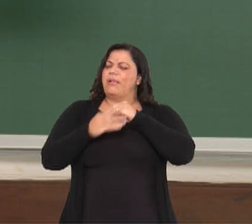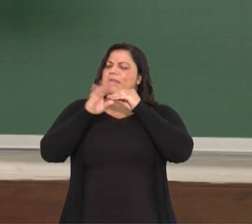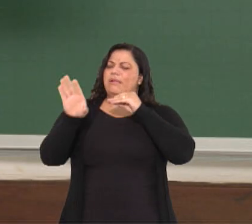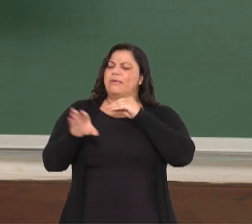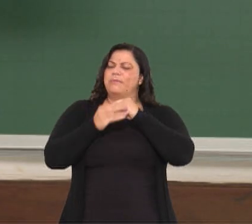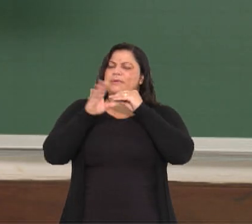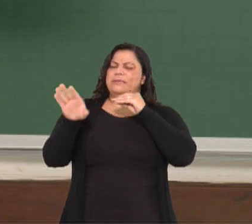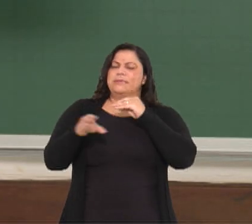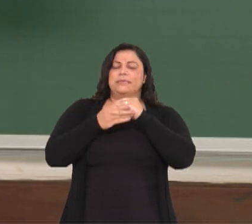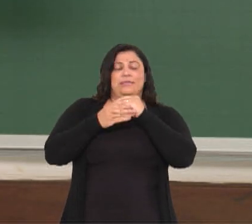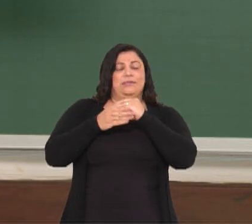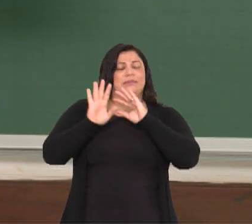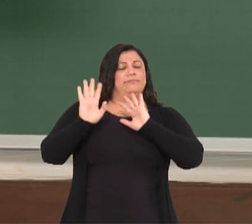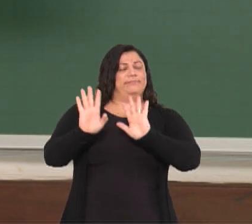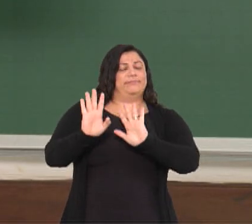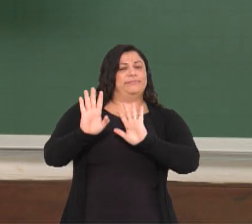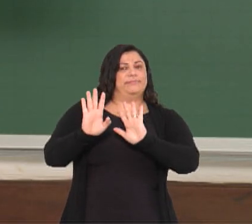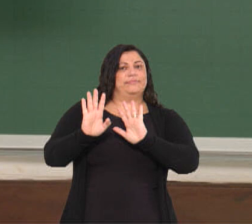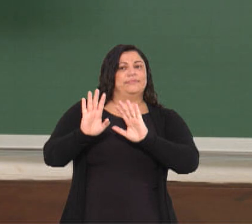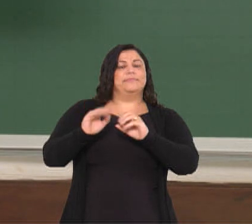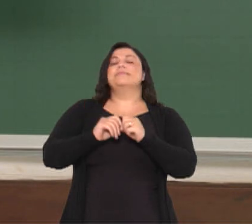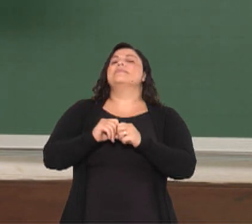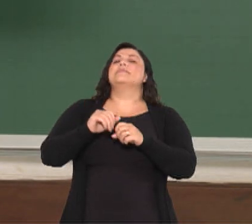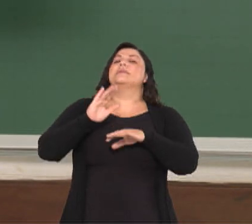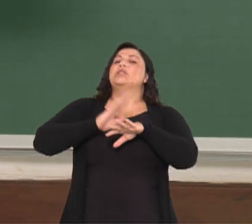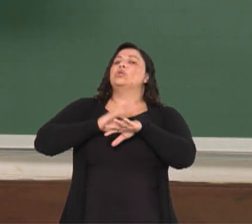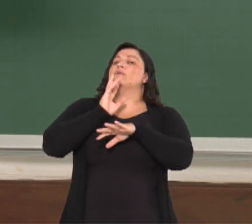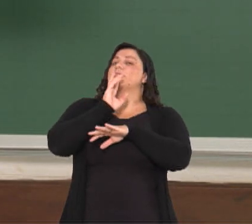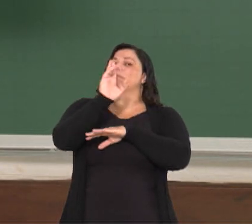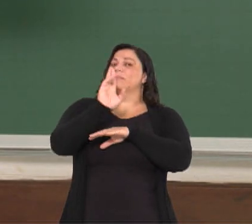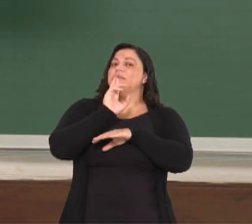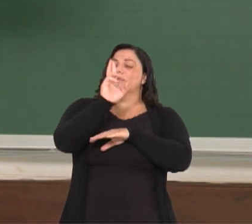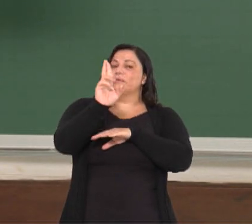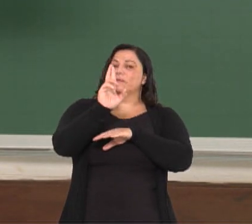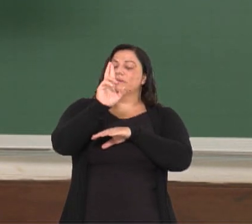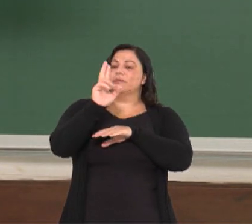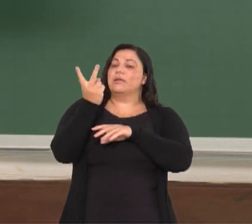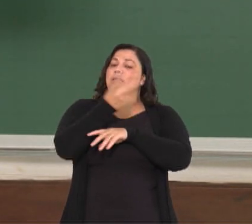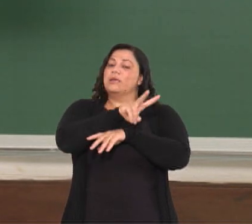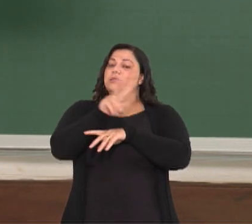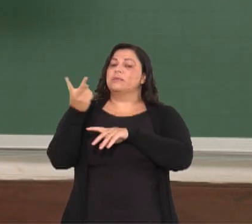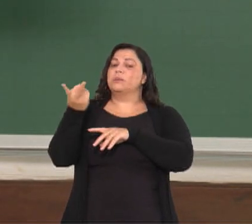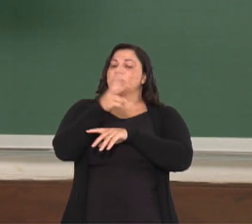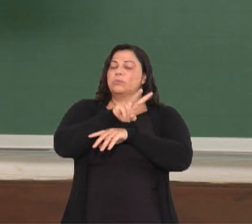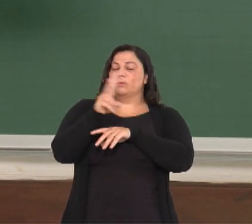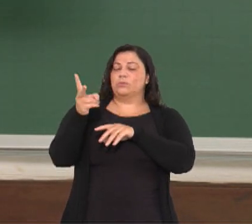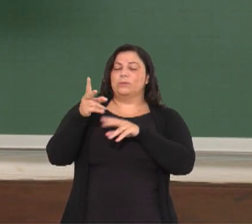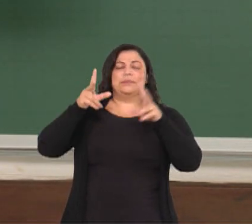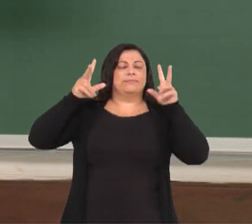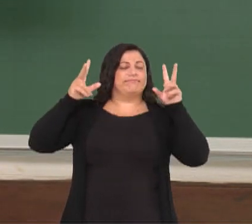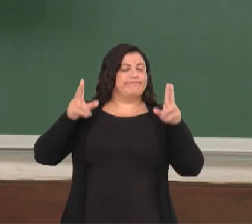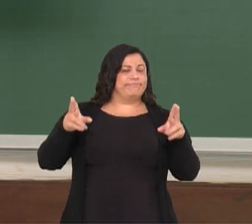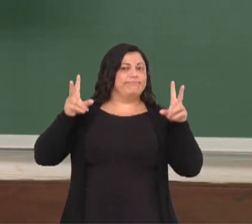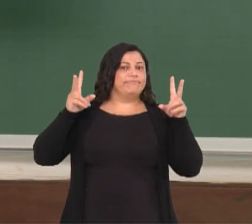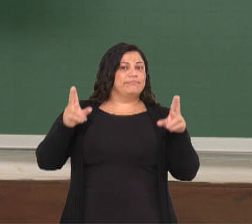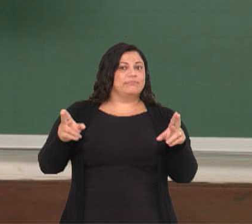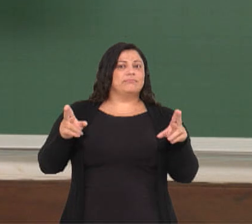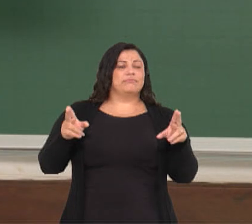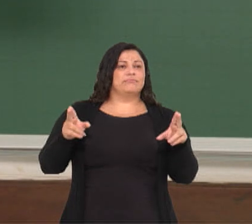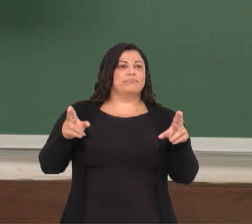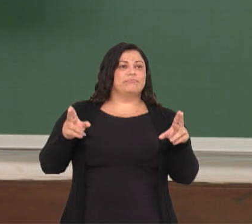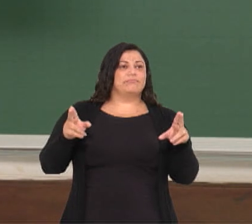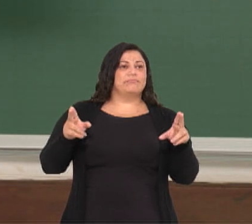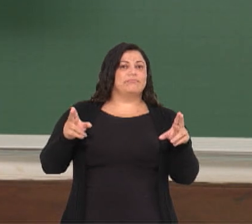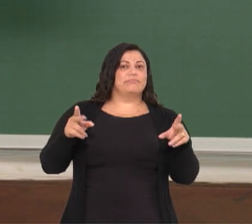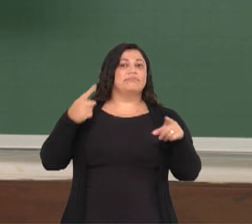foi respondido isso. A intensidade da força elétrica entre essas duas cargas é a mesma, por causa da